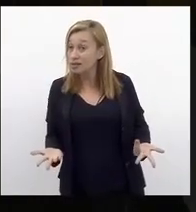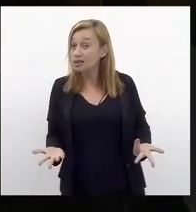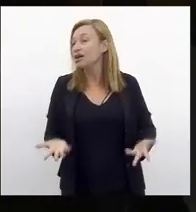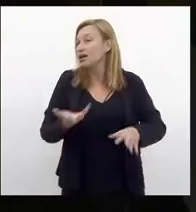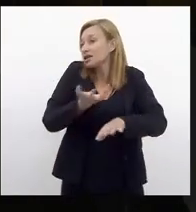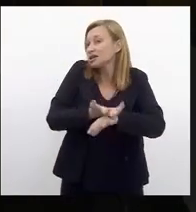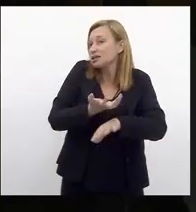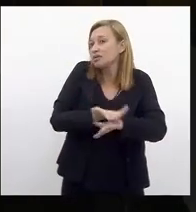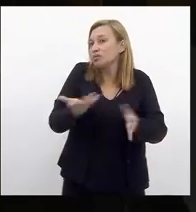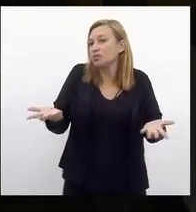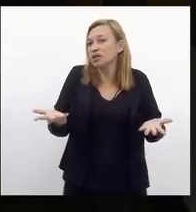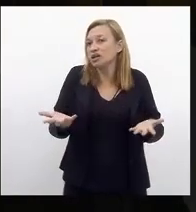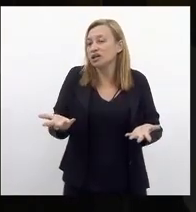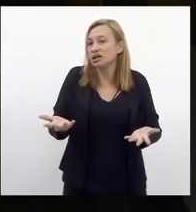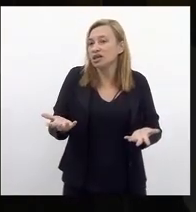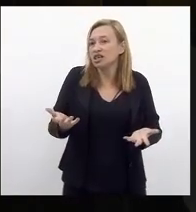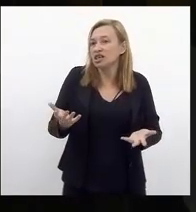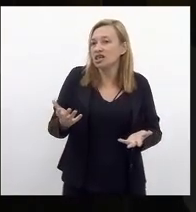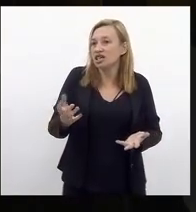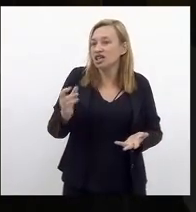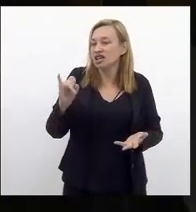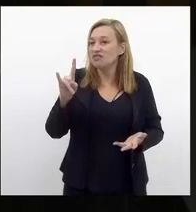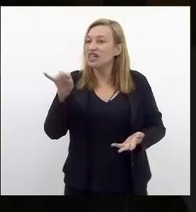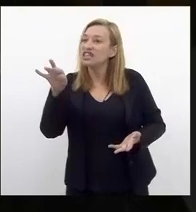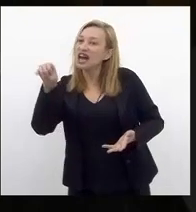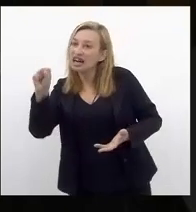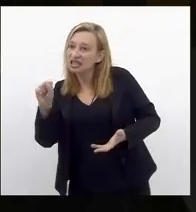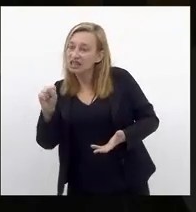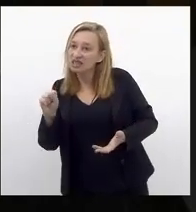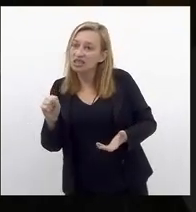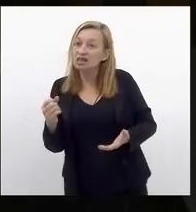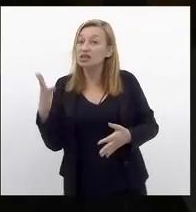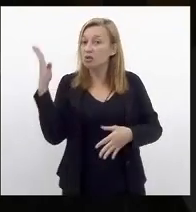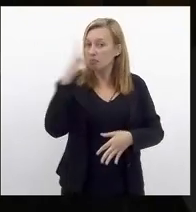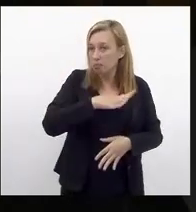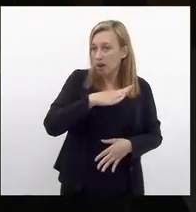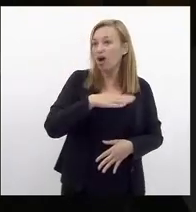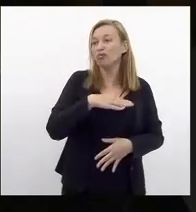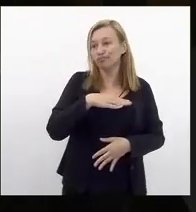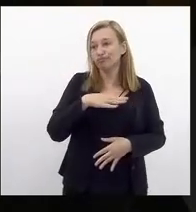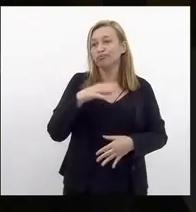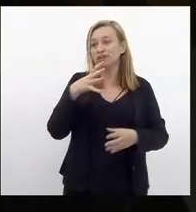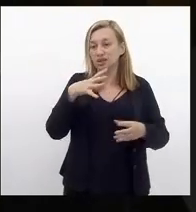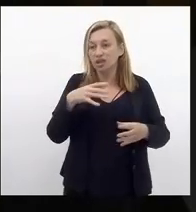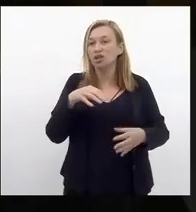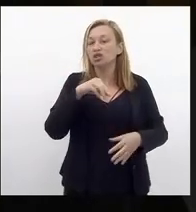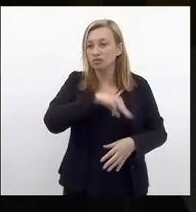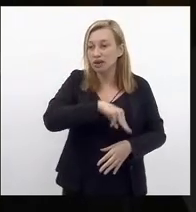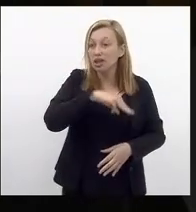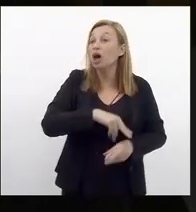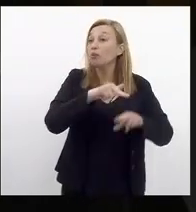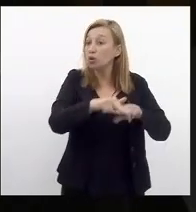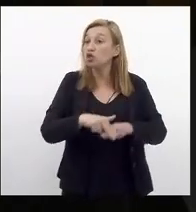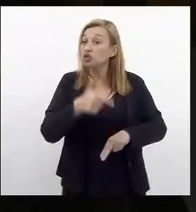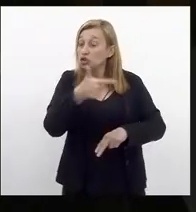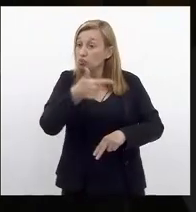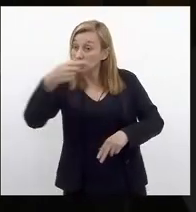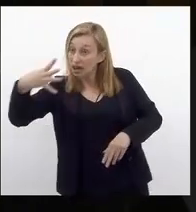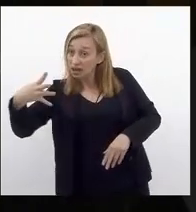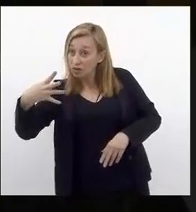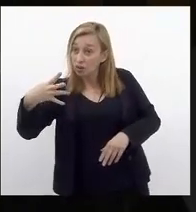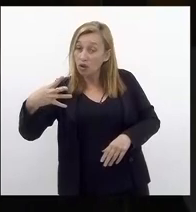humanas envia assadas e são muito mal de matemática foi por isso que em 2014